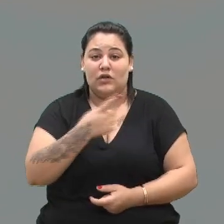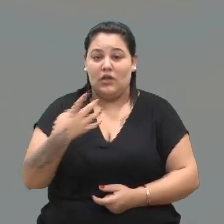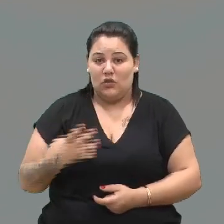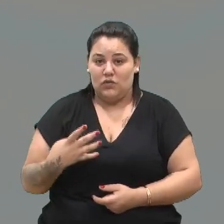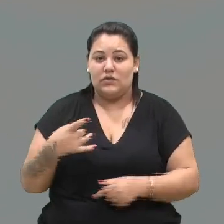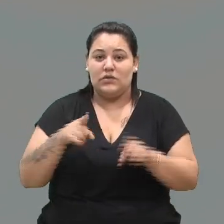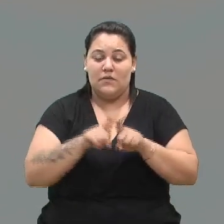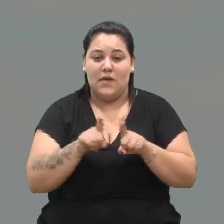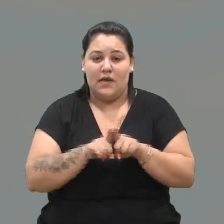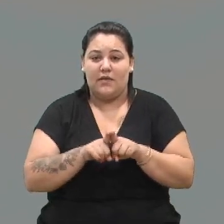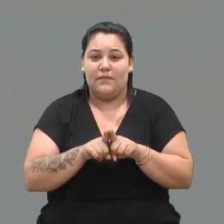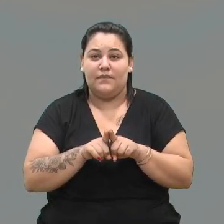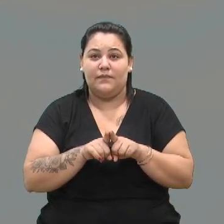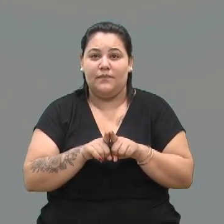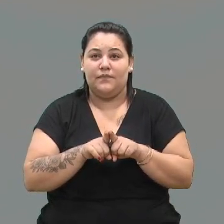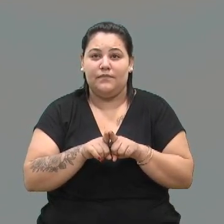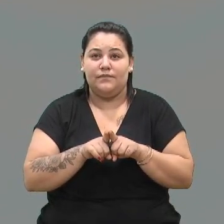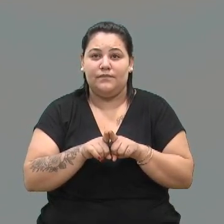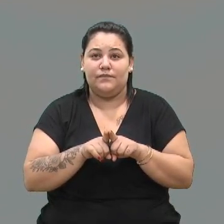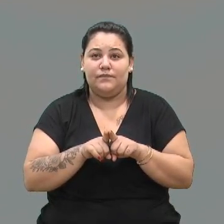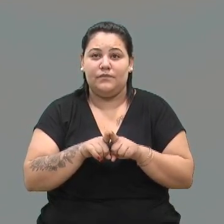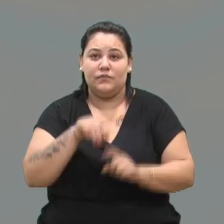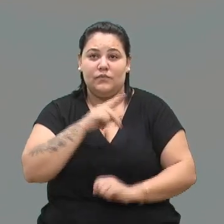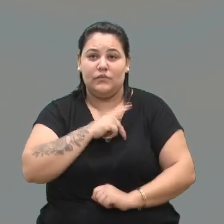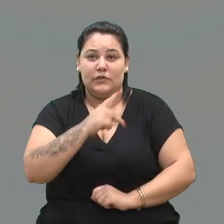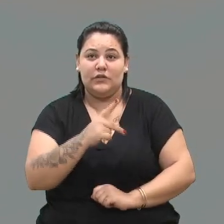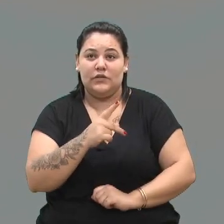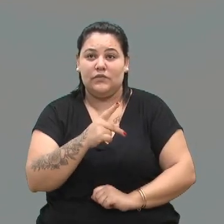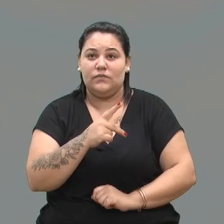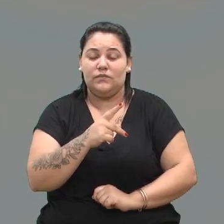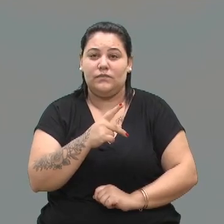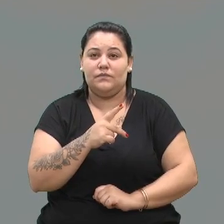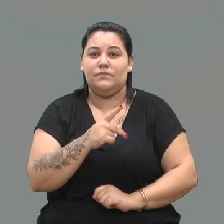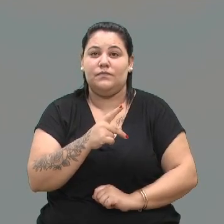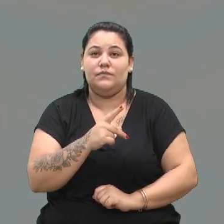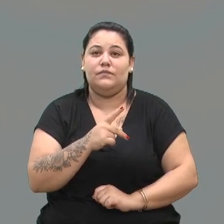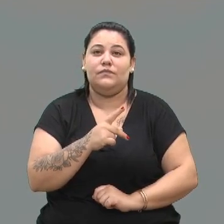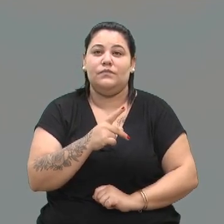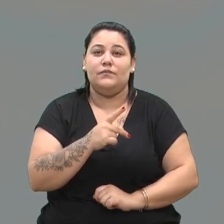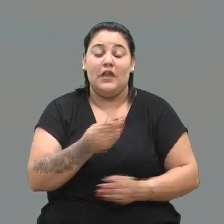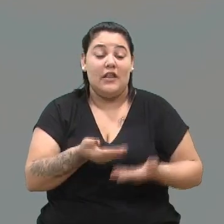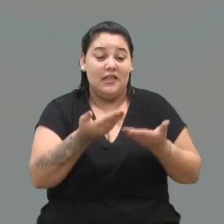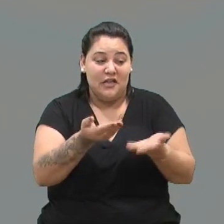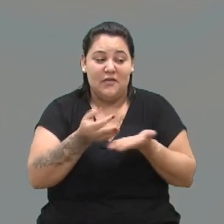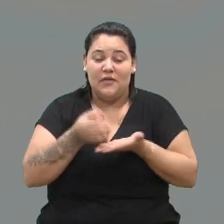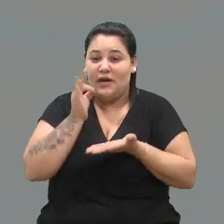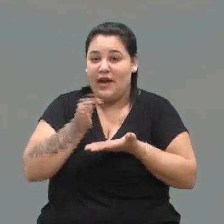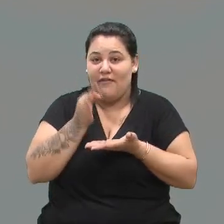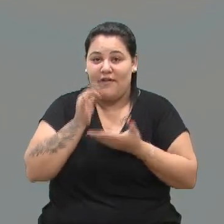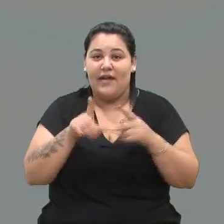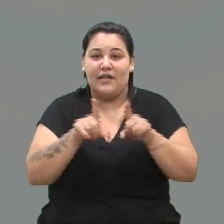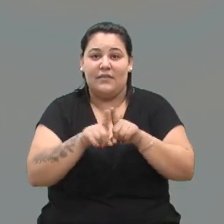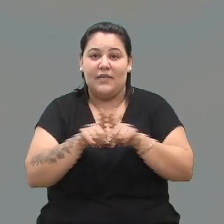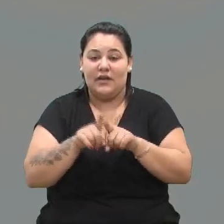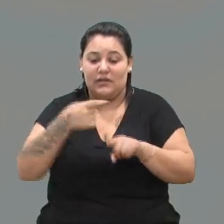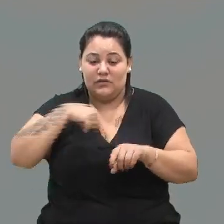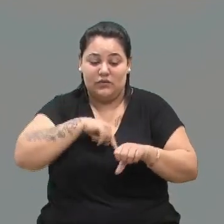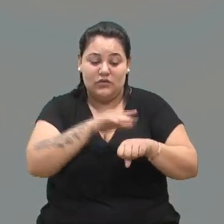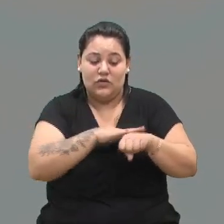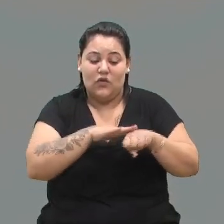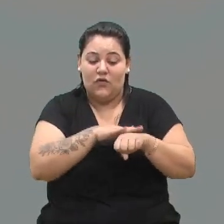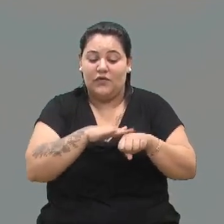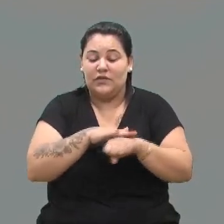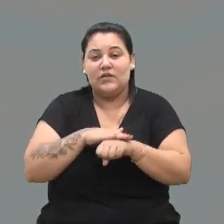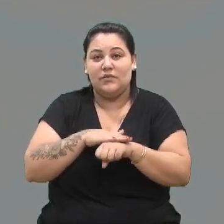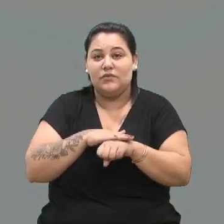onde o presidente Josemar ofereceu esse café, nós tomamos o café, conversamos com os